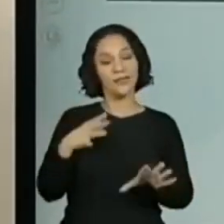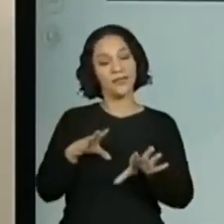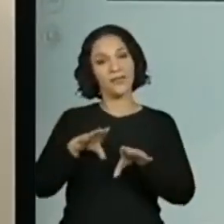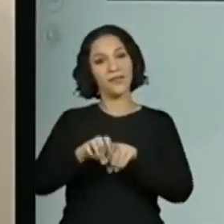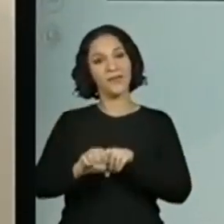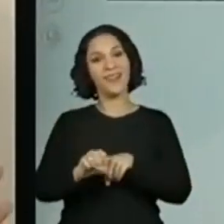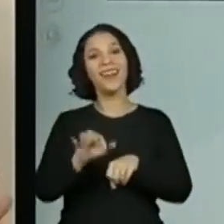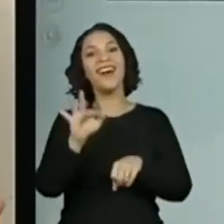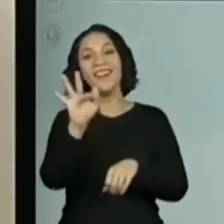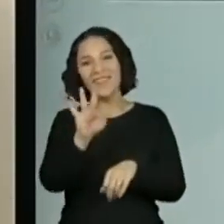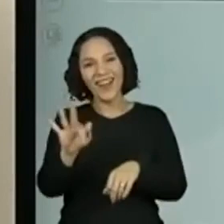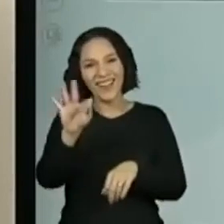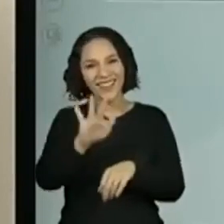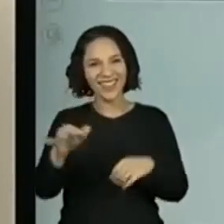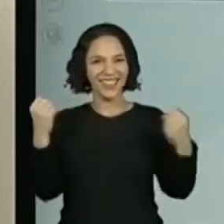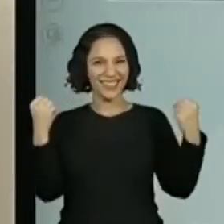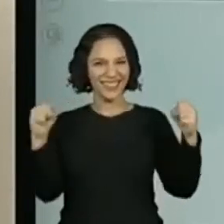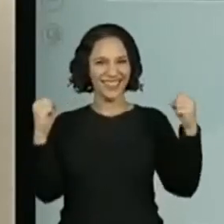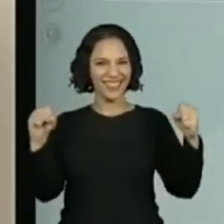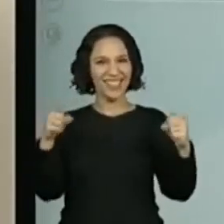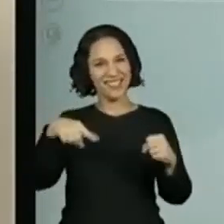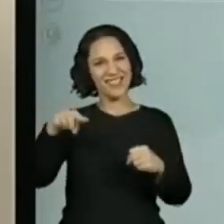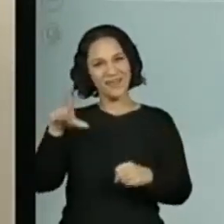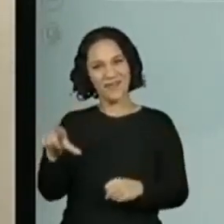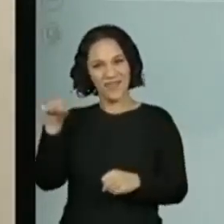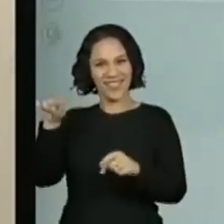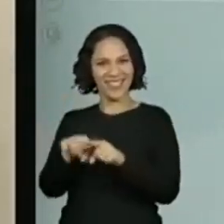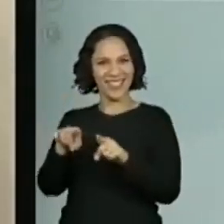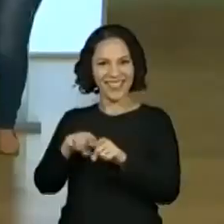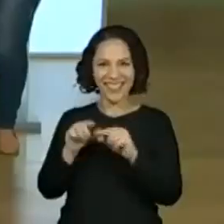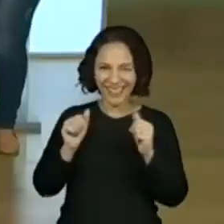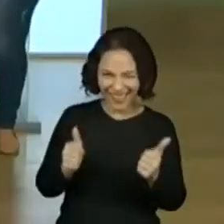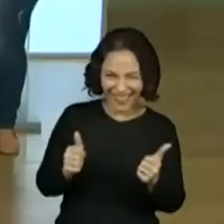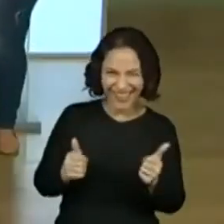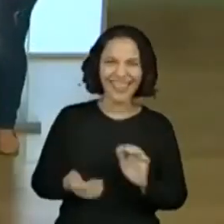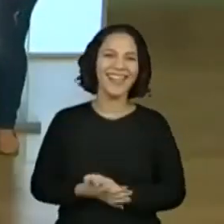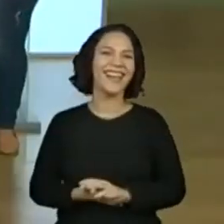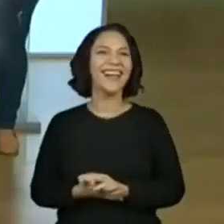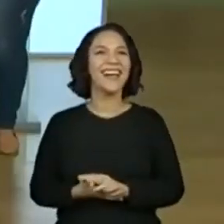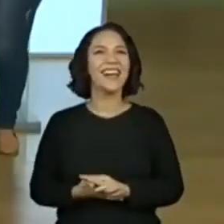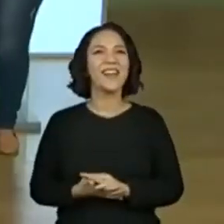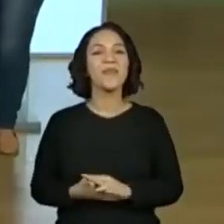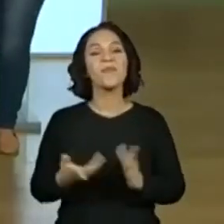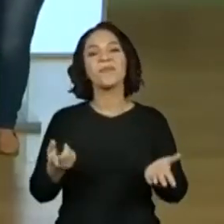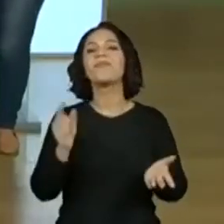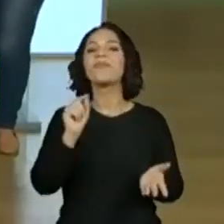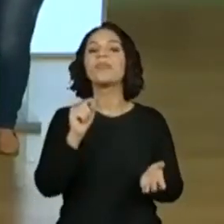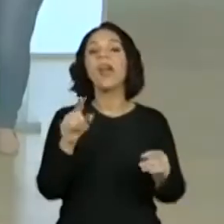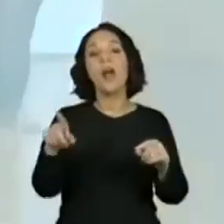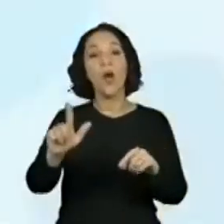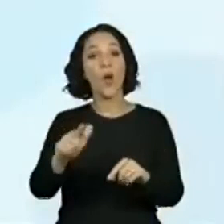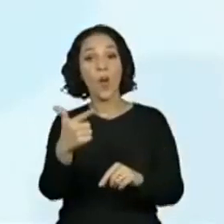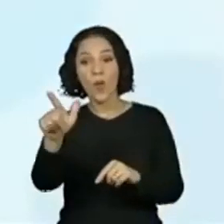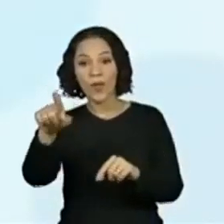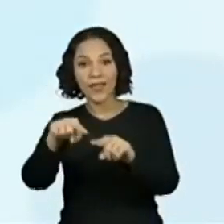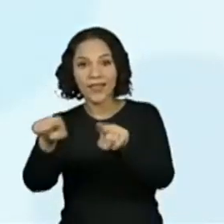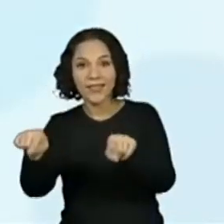educação física, para a gente também ser a preferida. Então tá bom, vamos conversar com os amigos da outra sala.